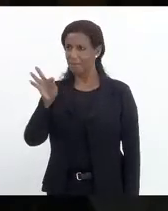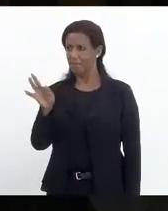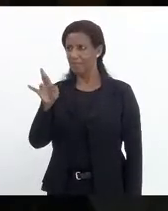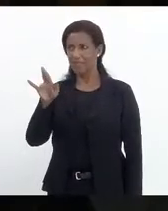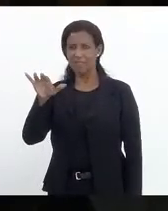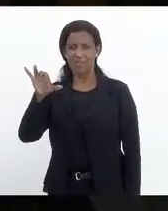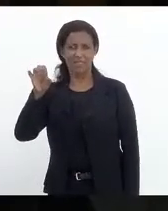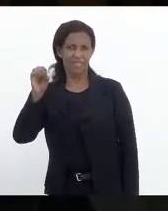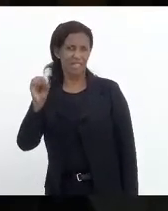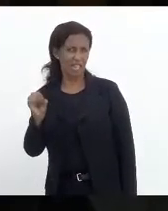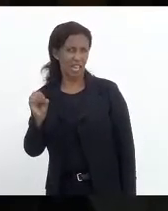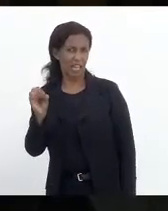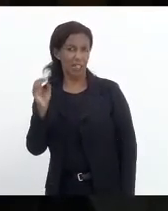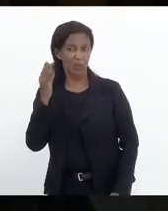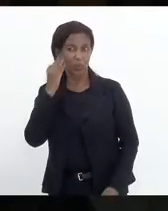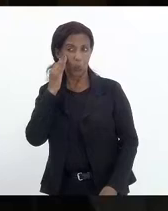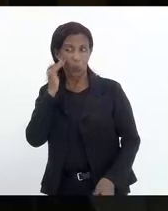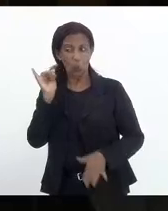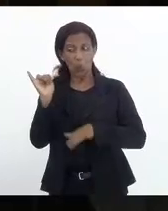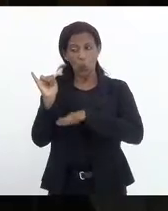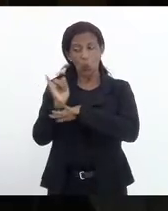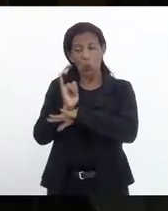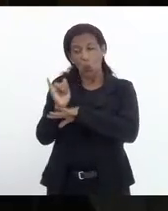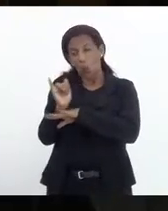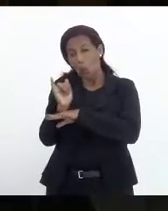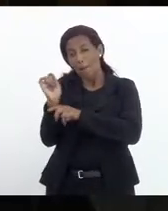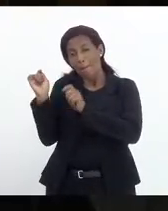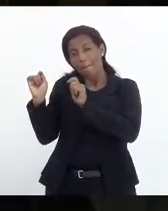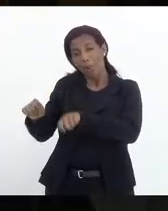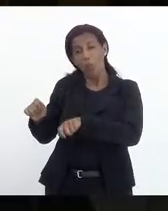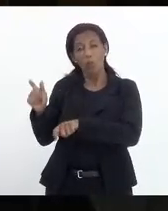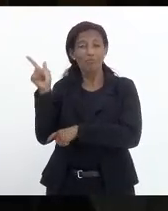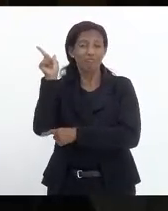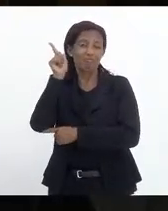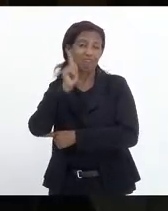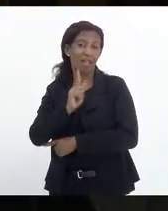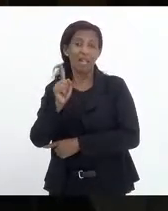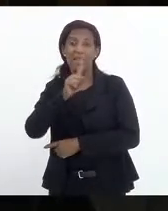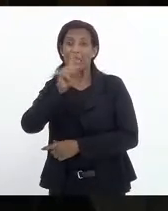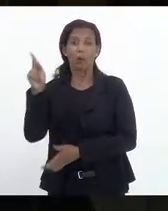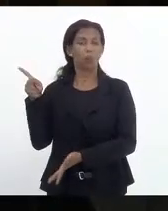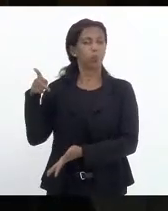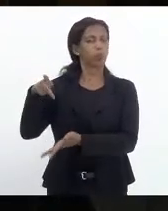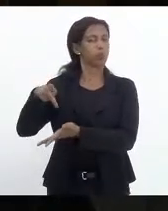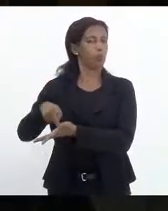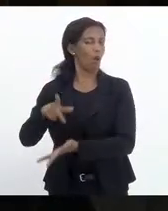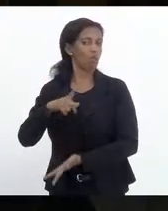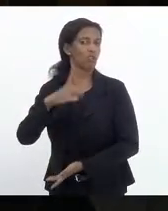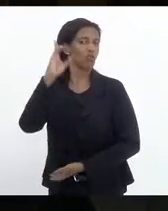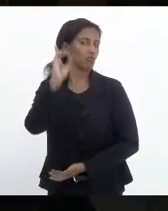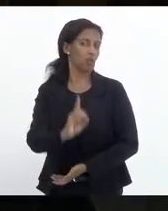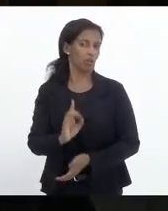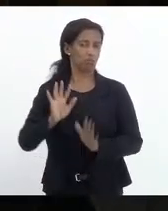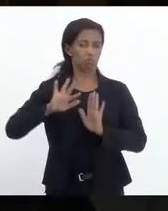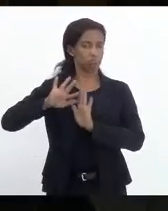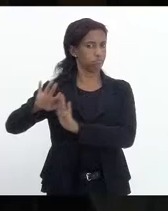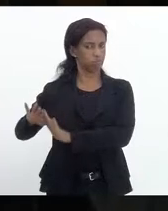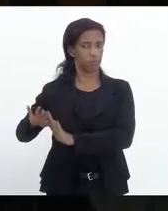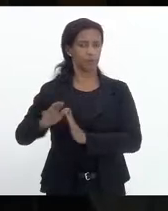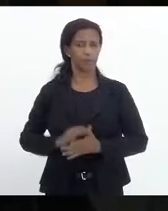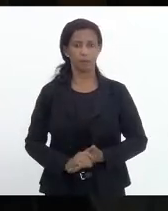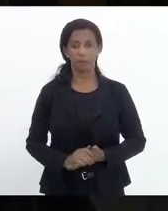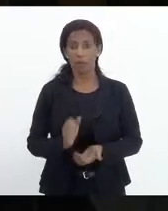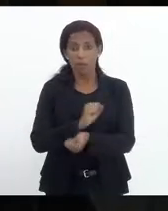triénio é uma expectativa de ganho Ah e não ganho real que você tem direito